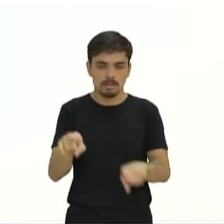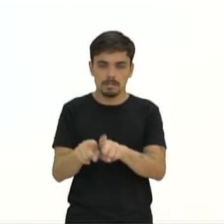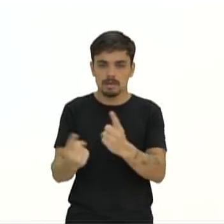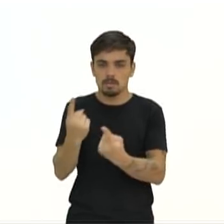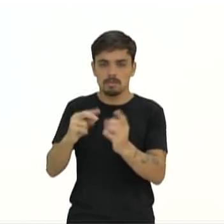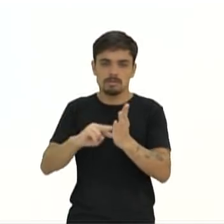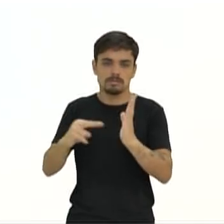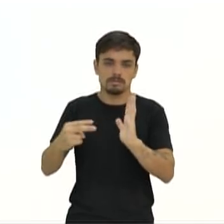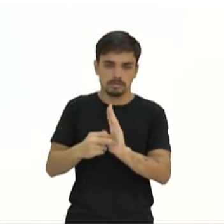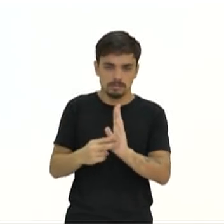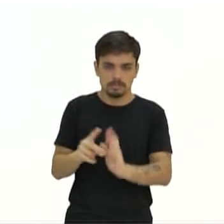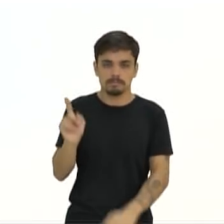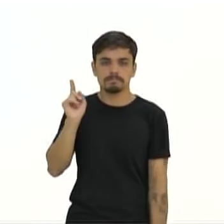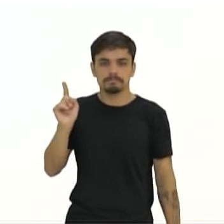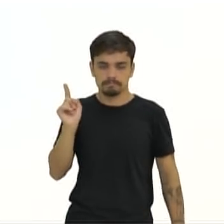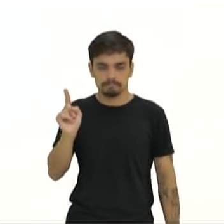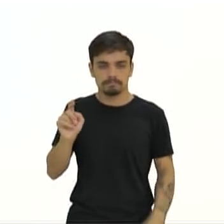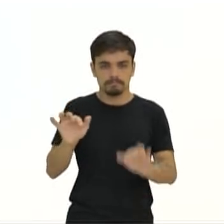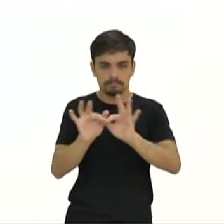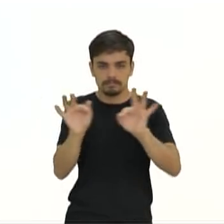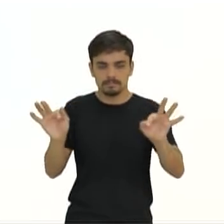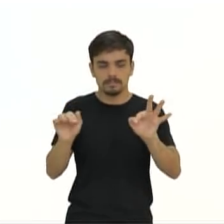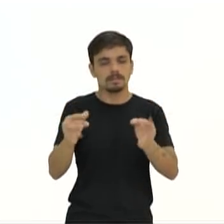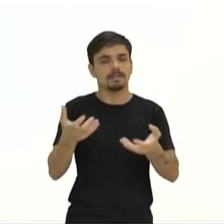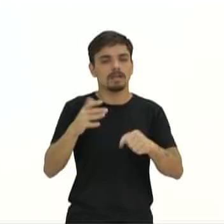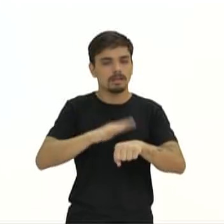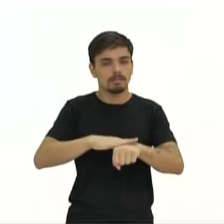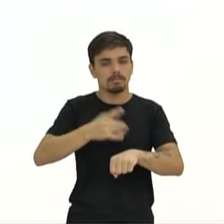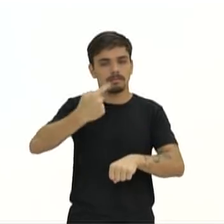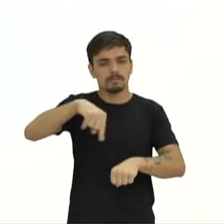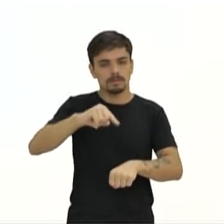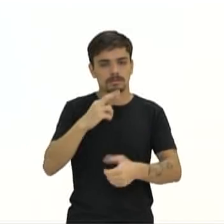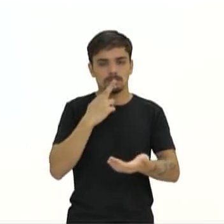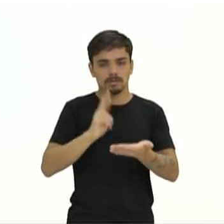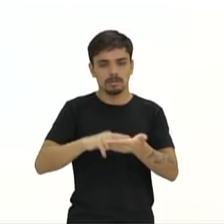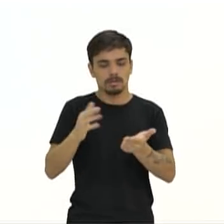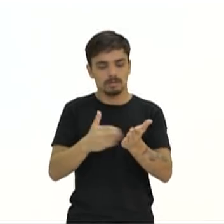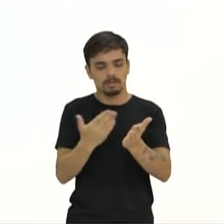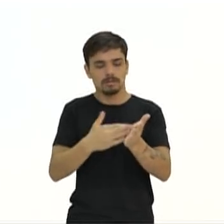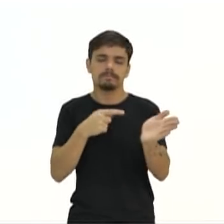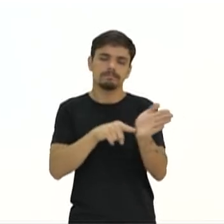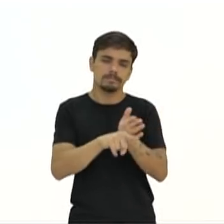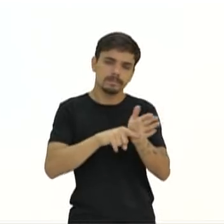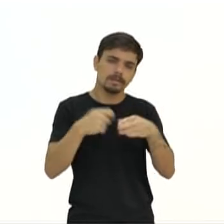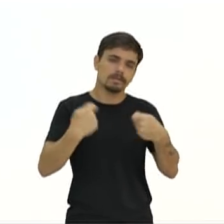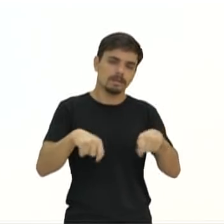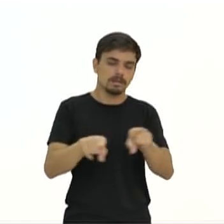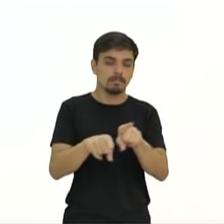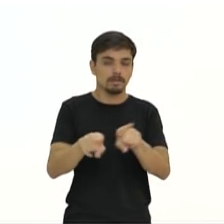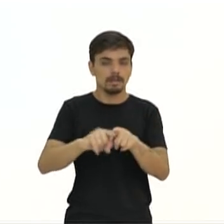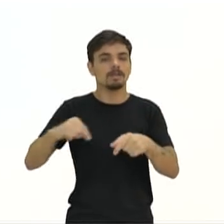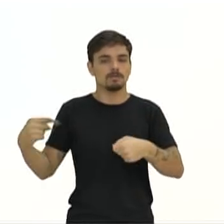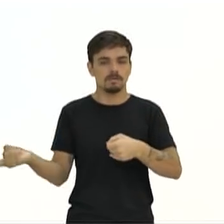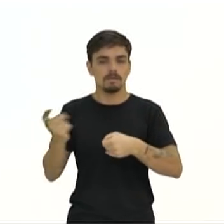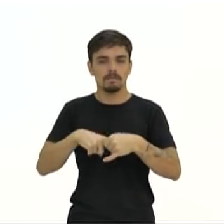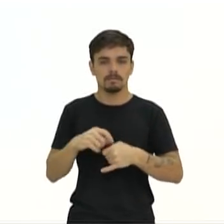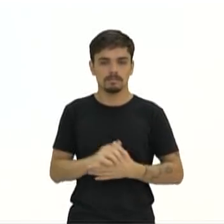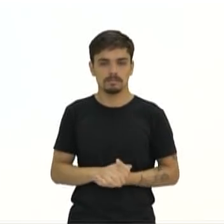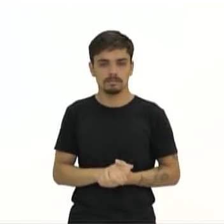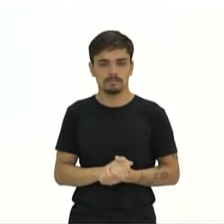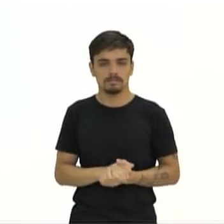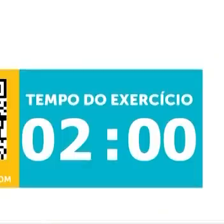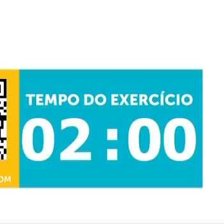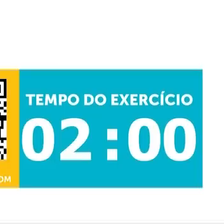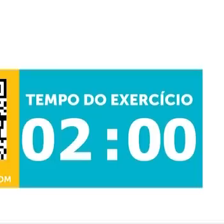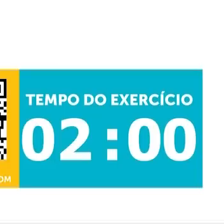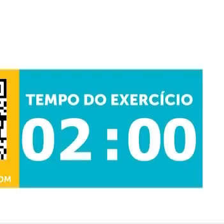do Himalaia social? Vou dar um tempo para você responder aí no seu caderno, pesquisar se necessário for, e eu já volto.